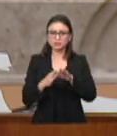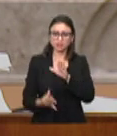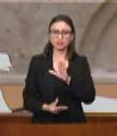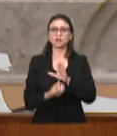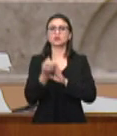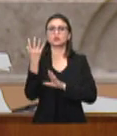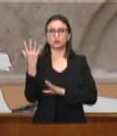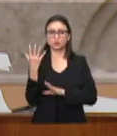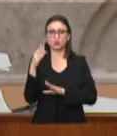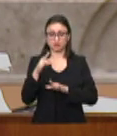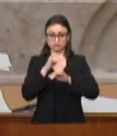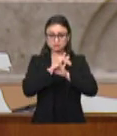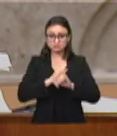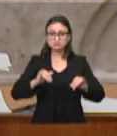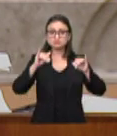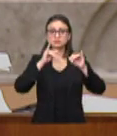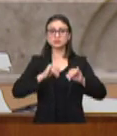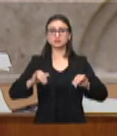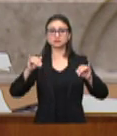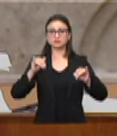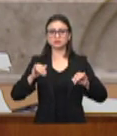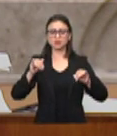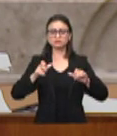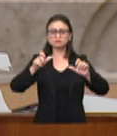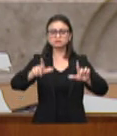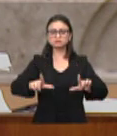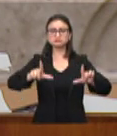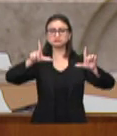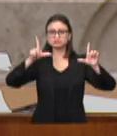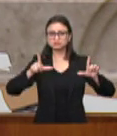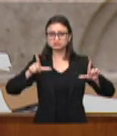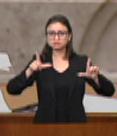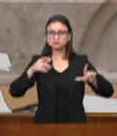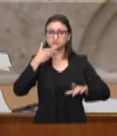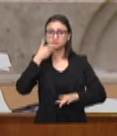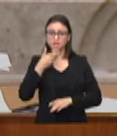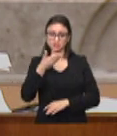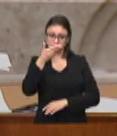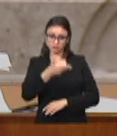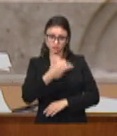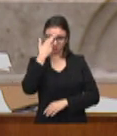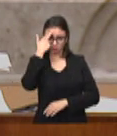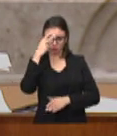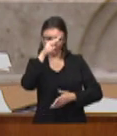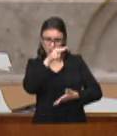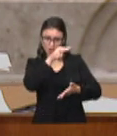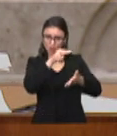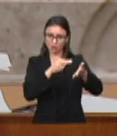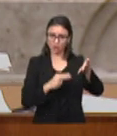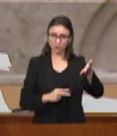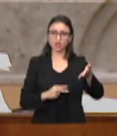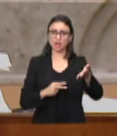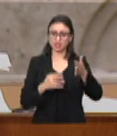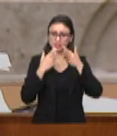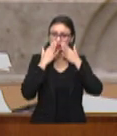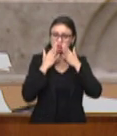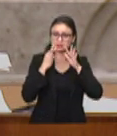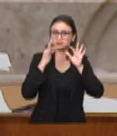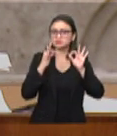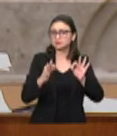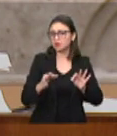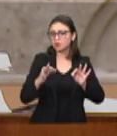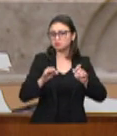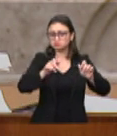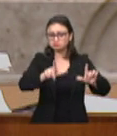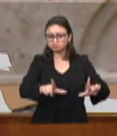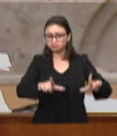produzida esta publicação, com destaque, peço que vossas excelências olhem com atenção,